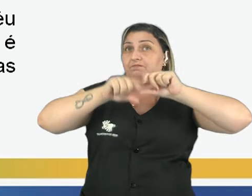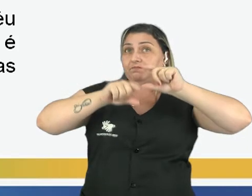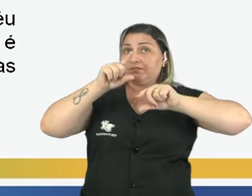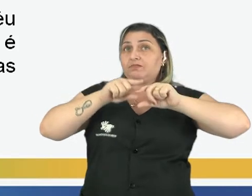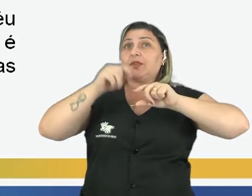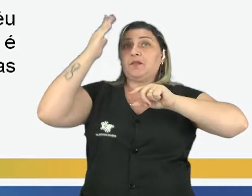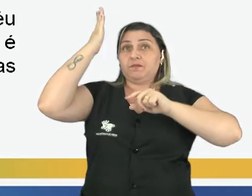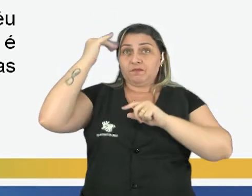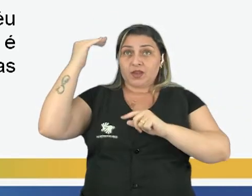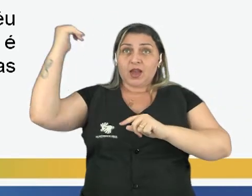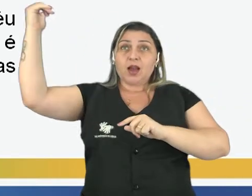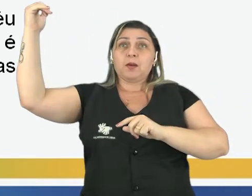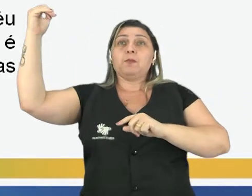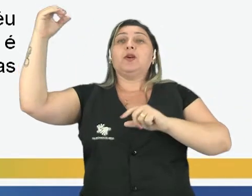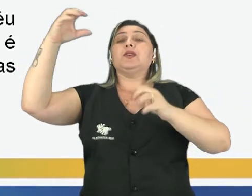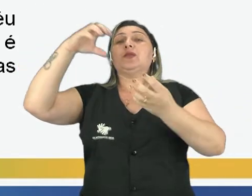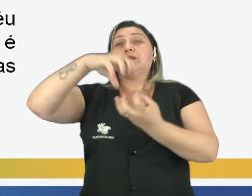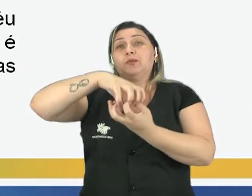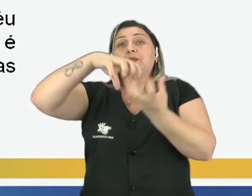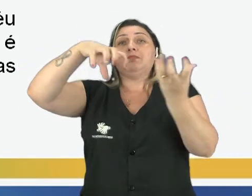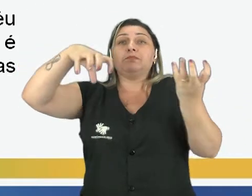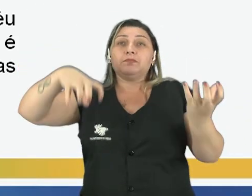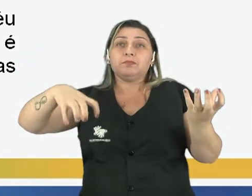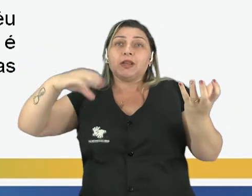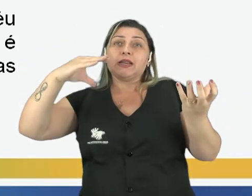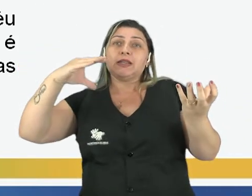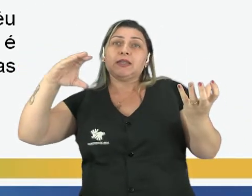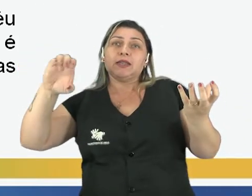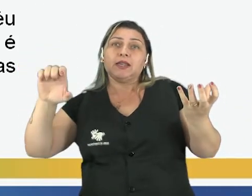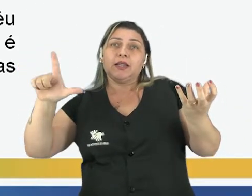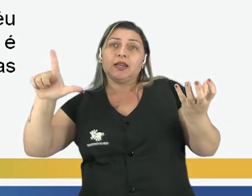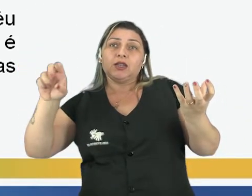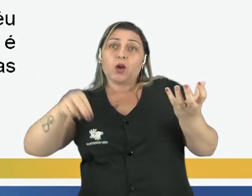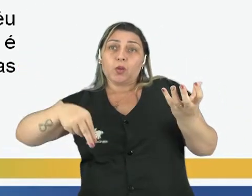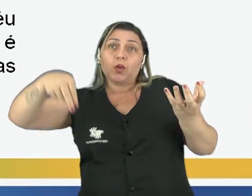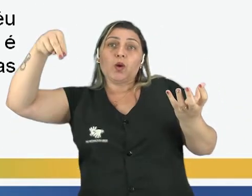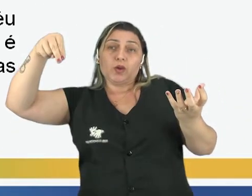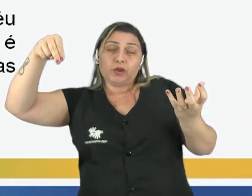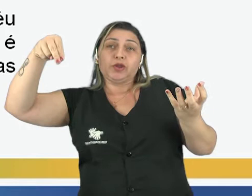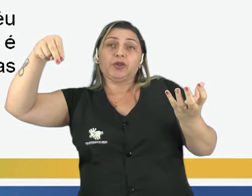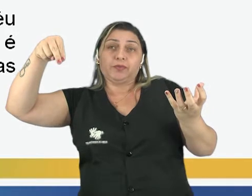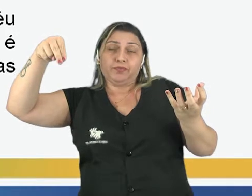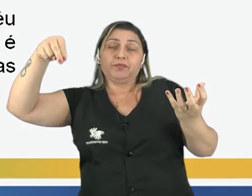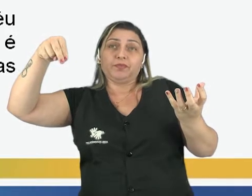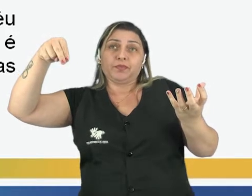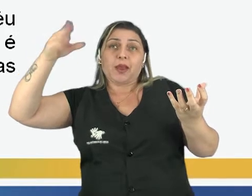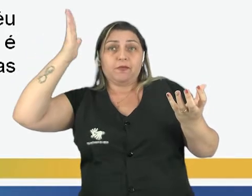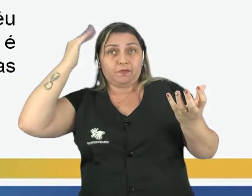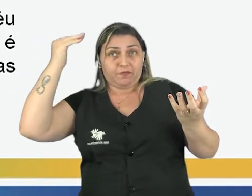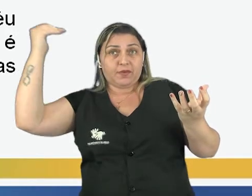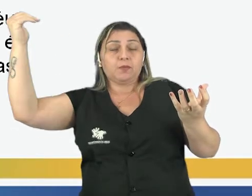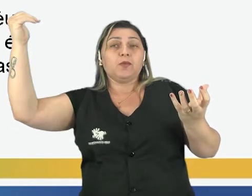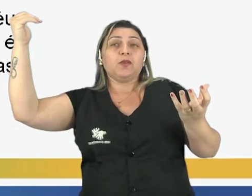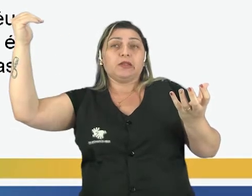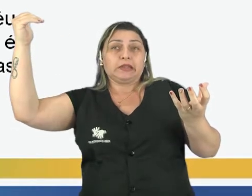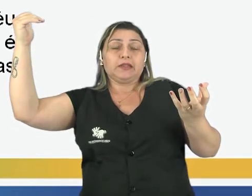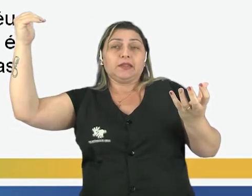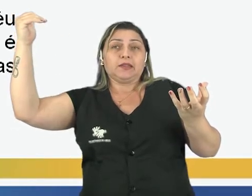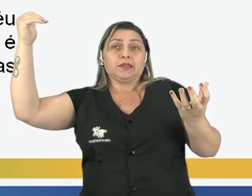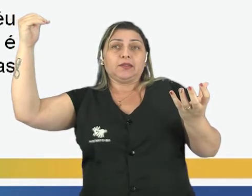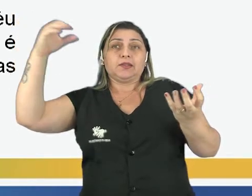das constelações mais famosas do hemisfério celestial norte. É uma das constelações mais famosas da